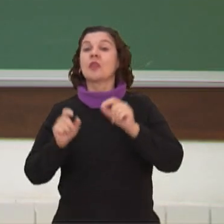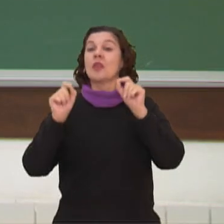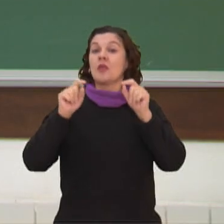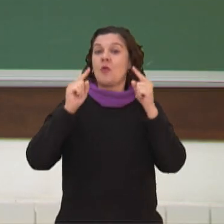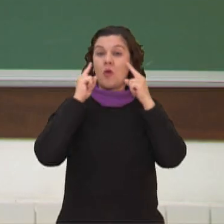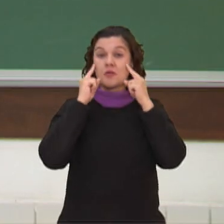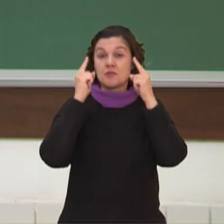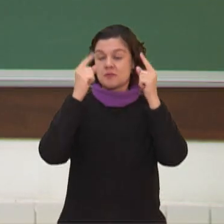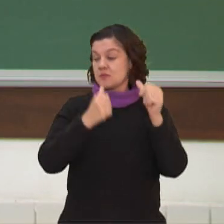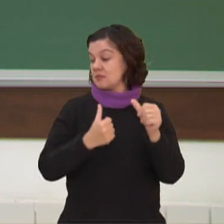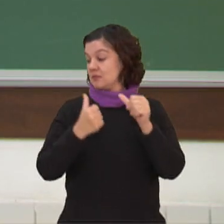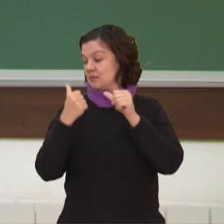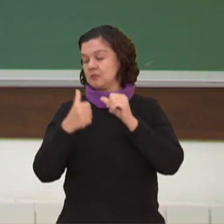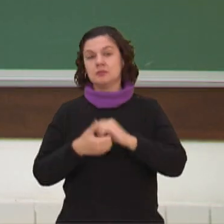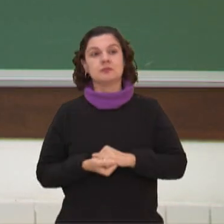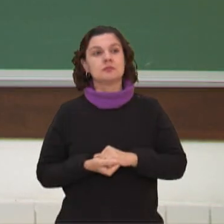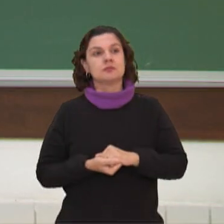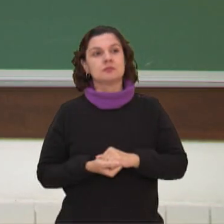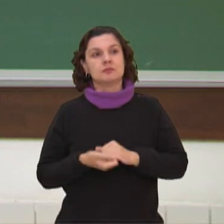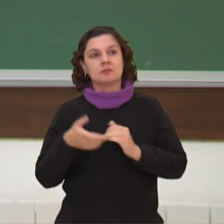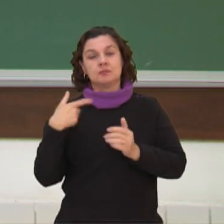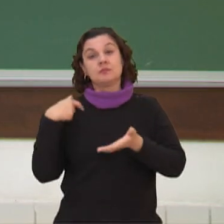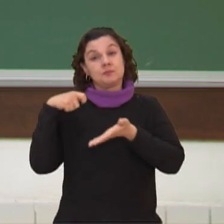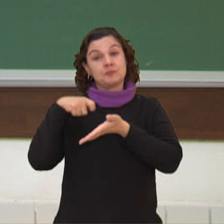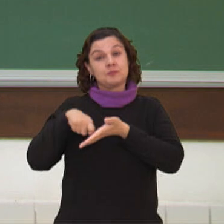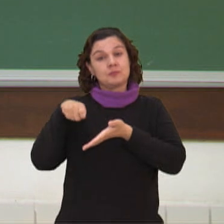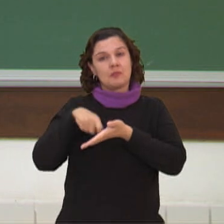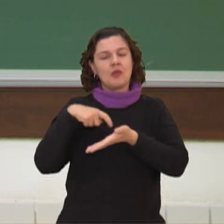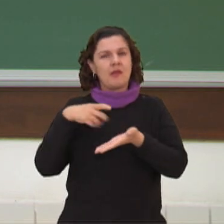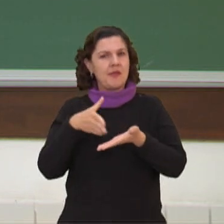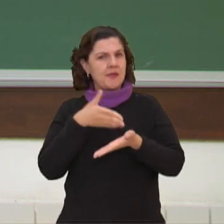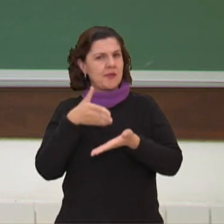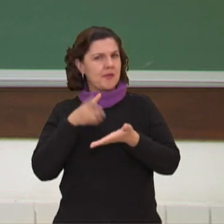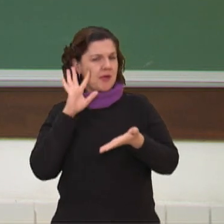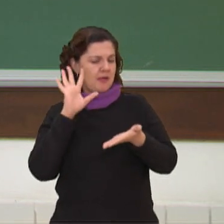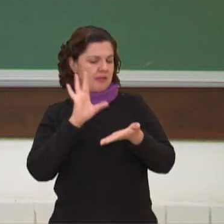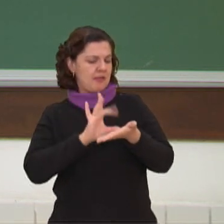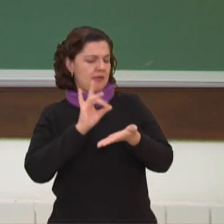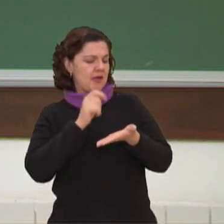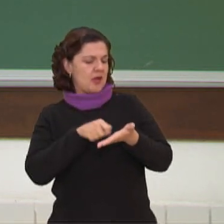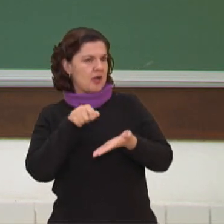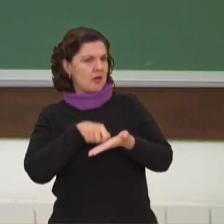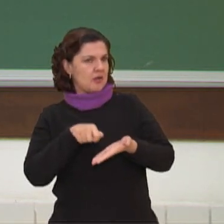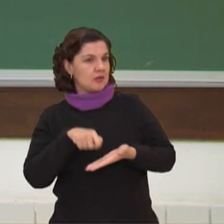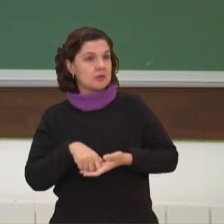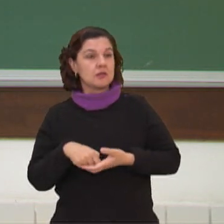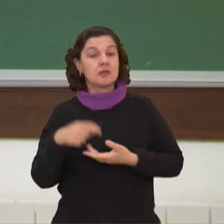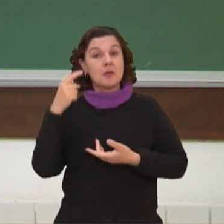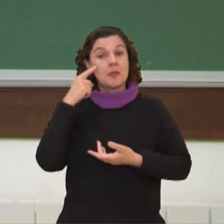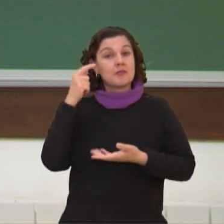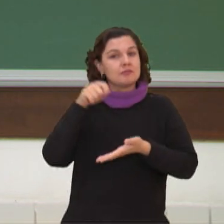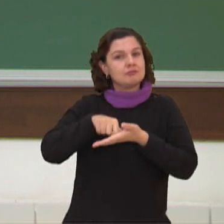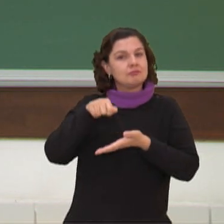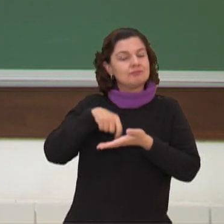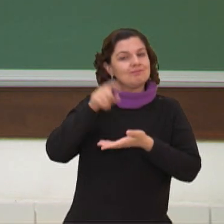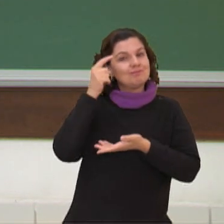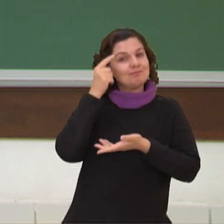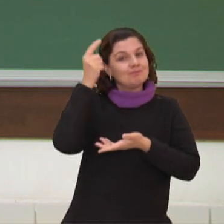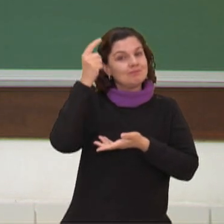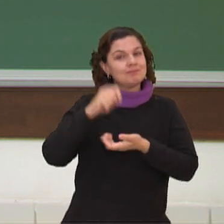Esta ideia também eu anotaria. Tem um caderno consigo durante as aulas para você marcar a